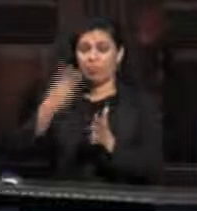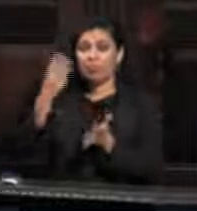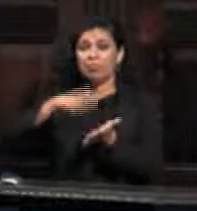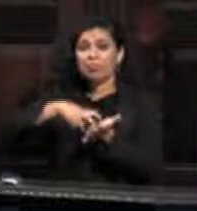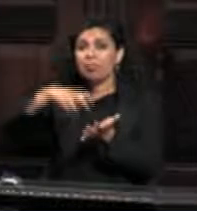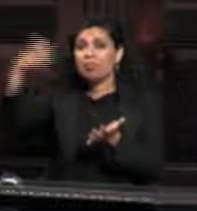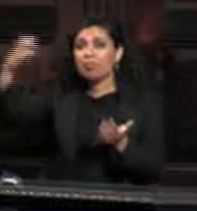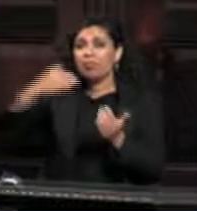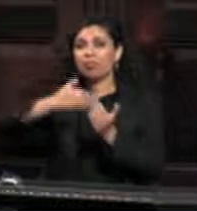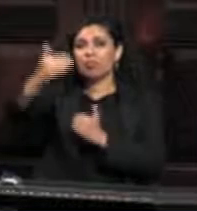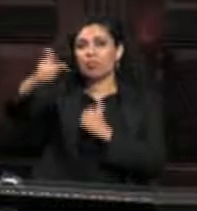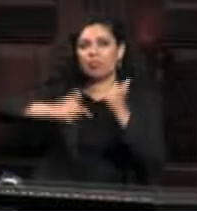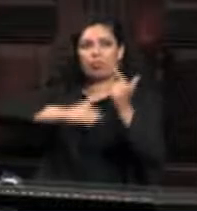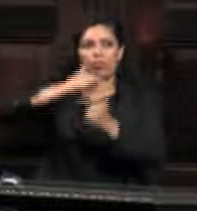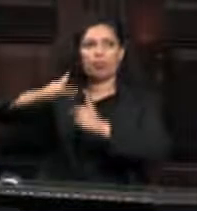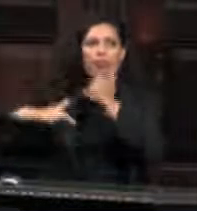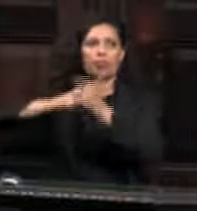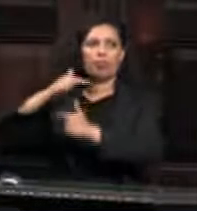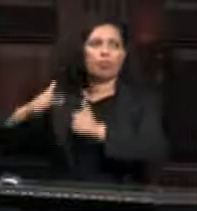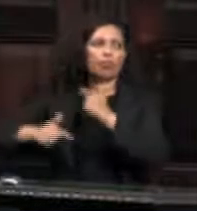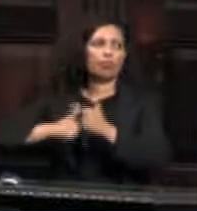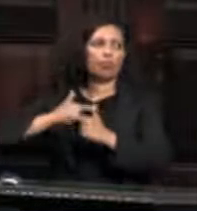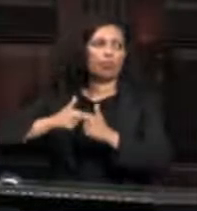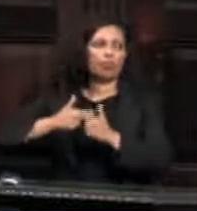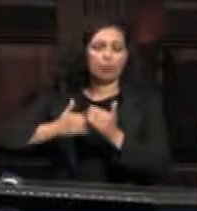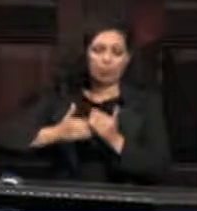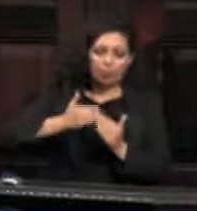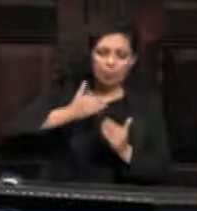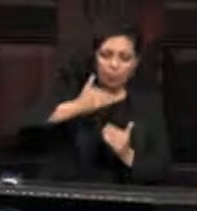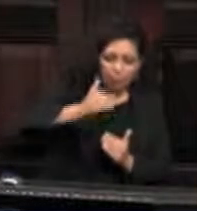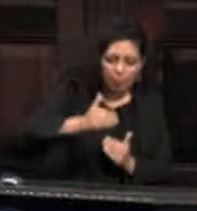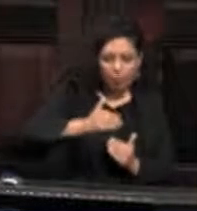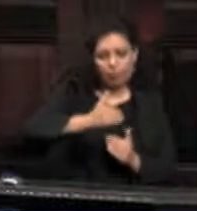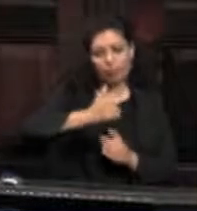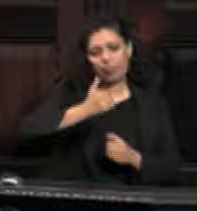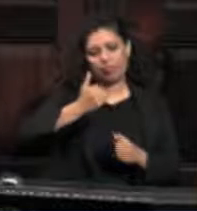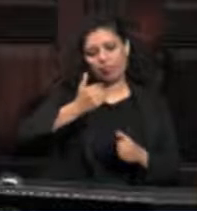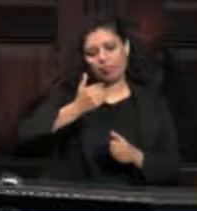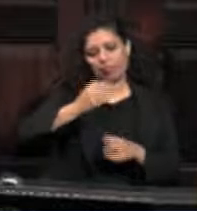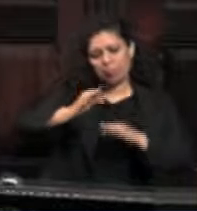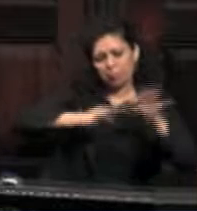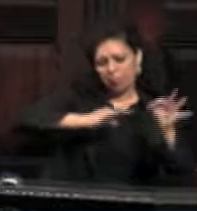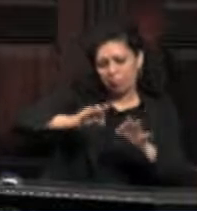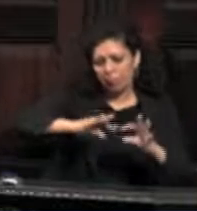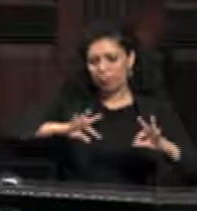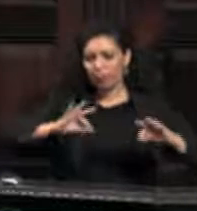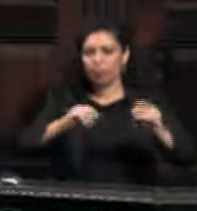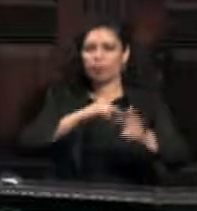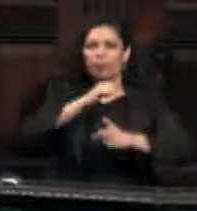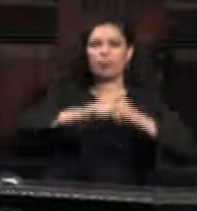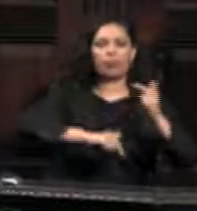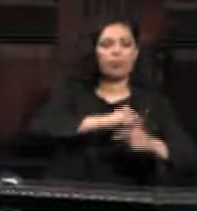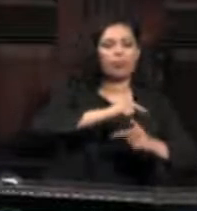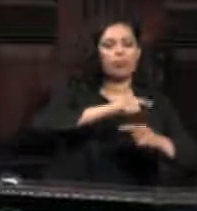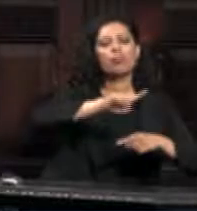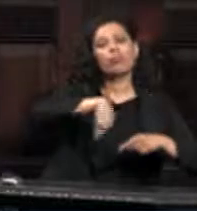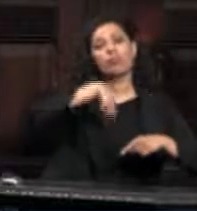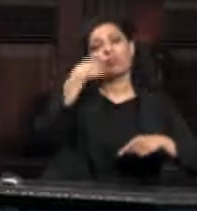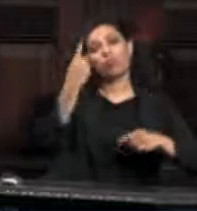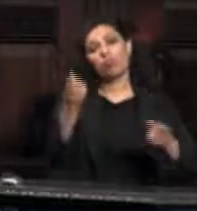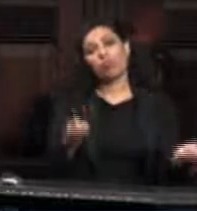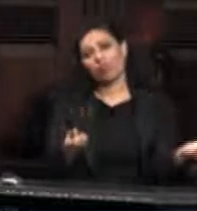manhã para montar os seus espaços de venda, e depois retornam